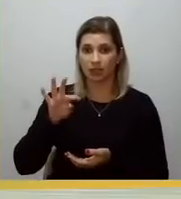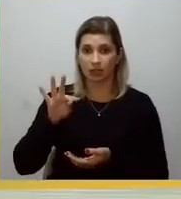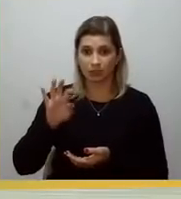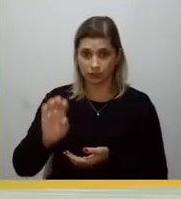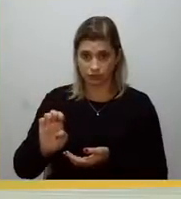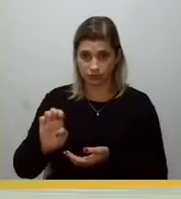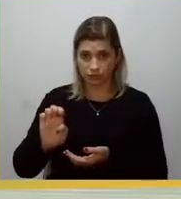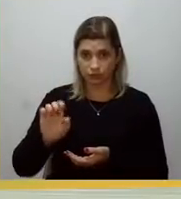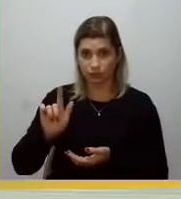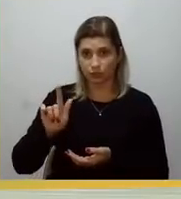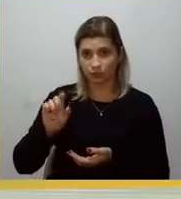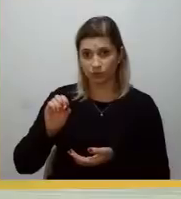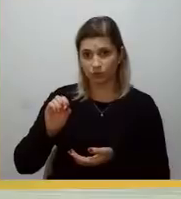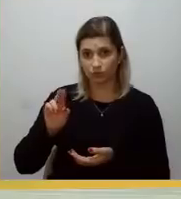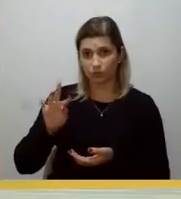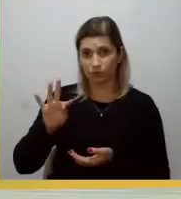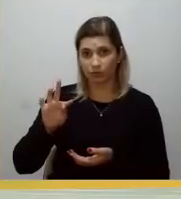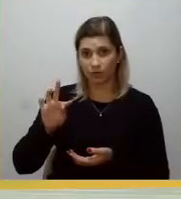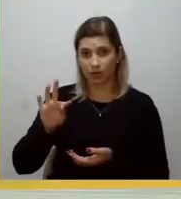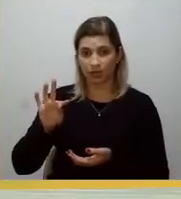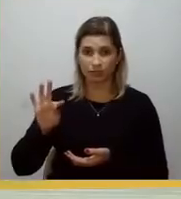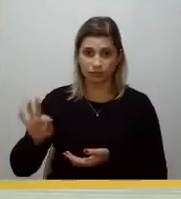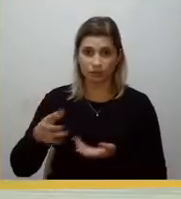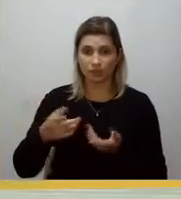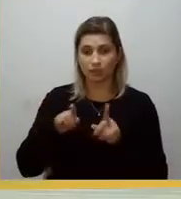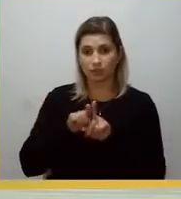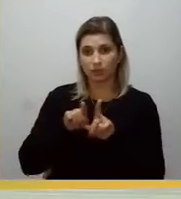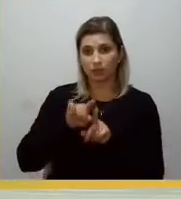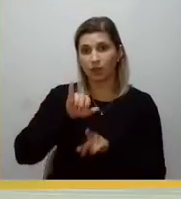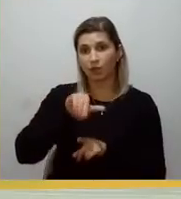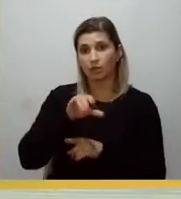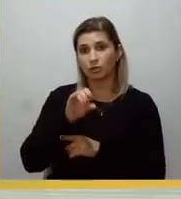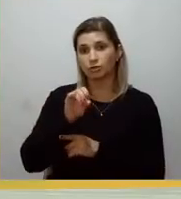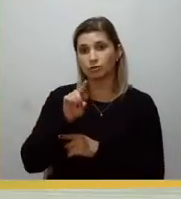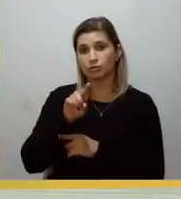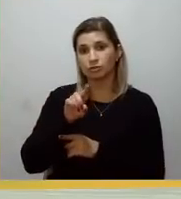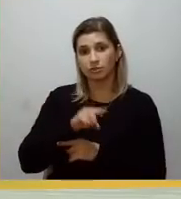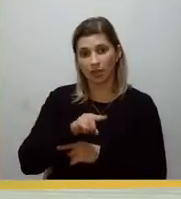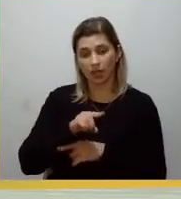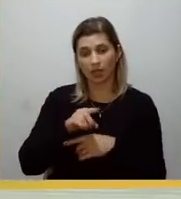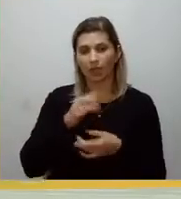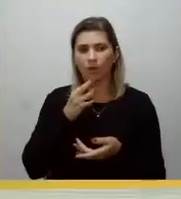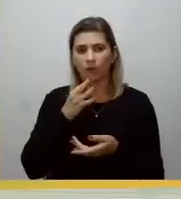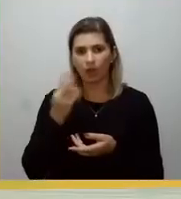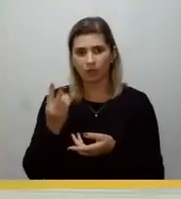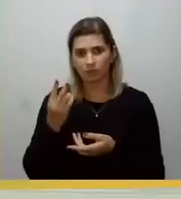Goulart e José Osni Goulart, que foram os primeiros proprietários da Serrana? O senhor conhece essas pessoas?